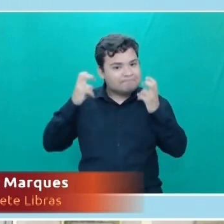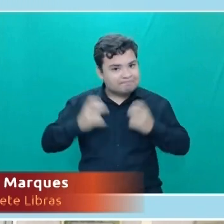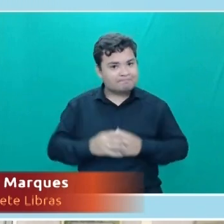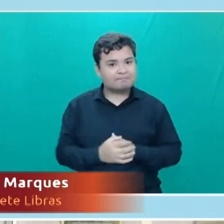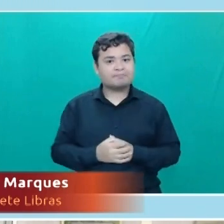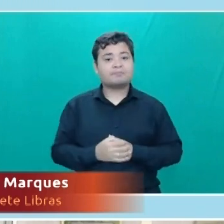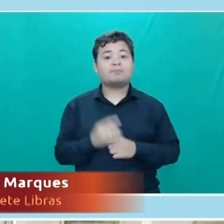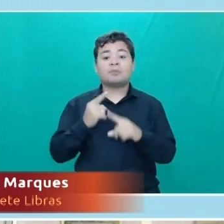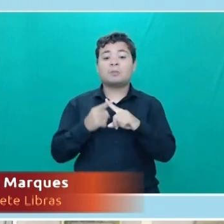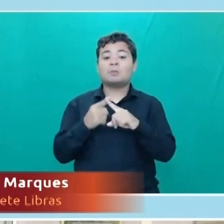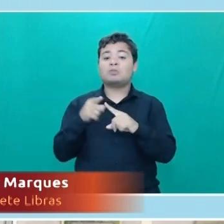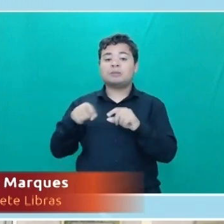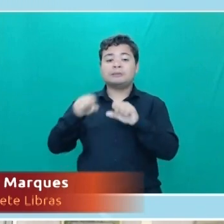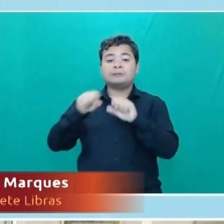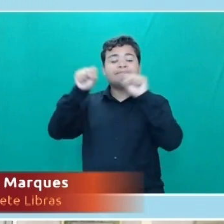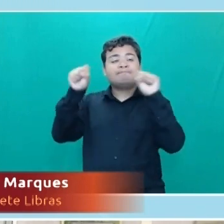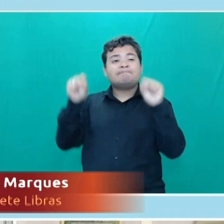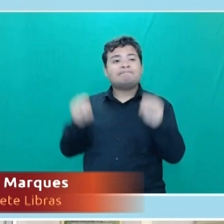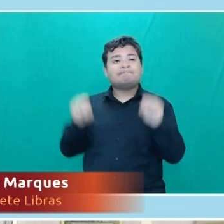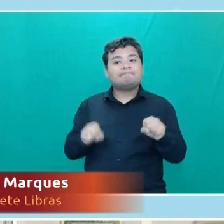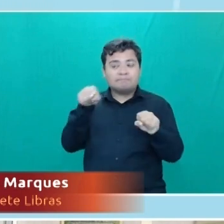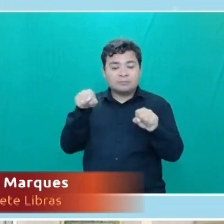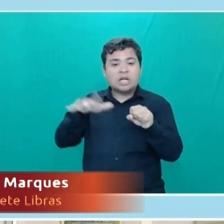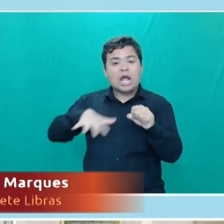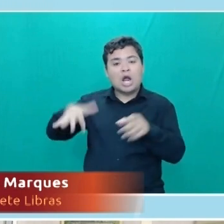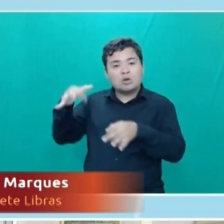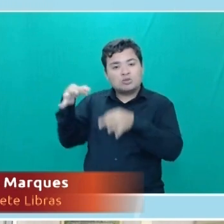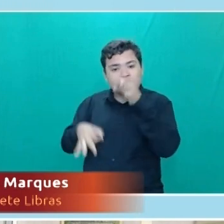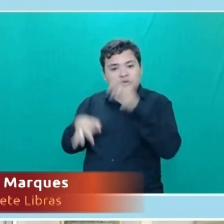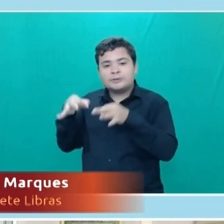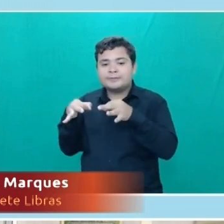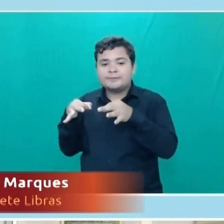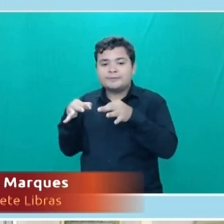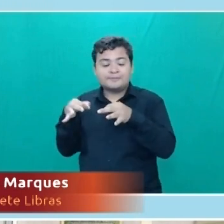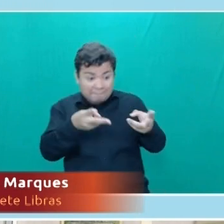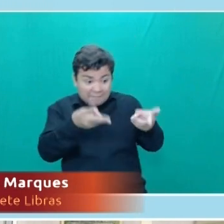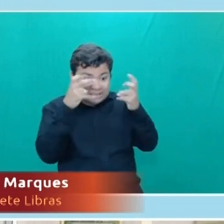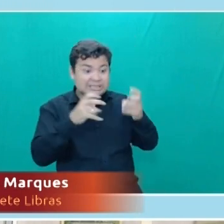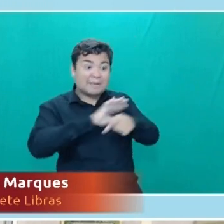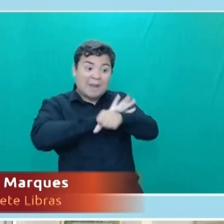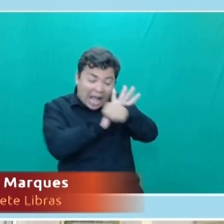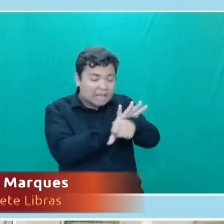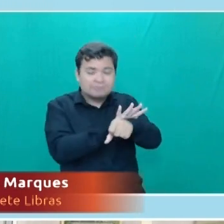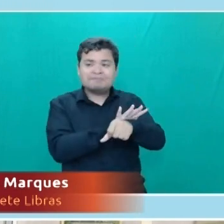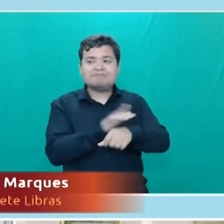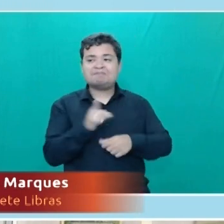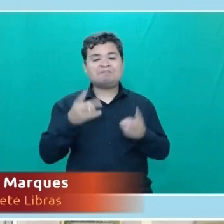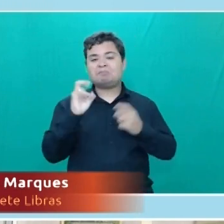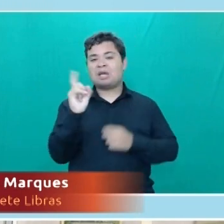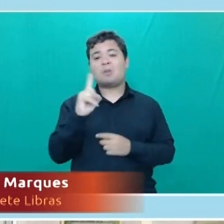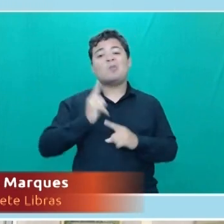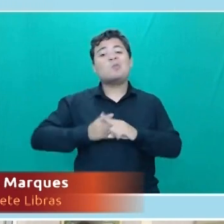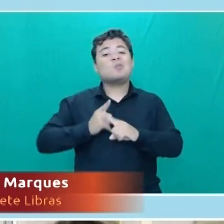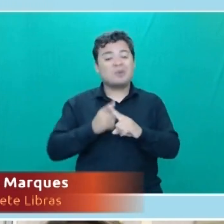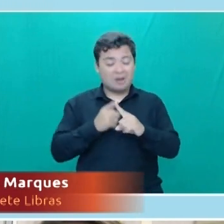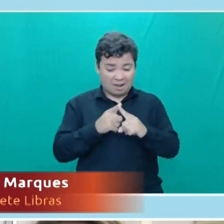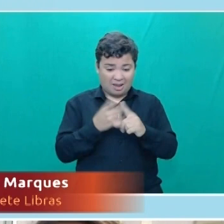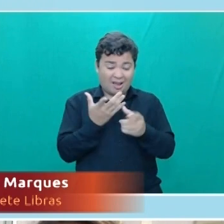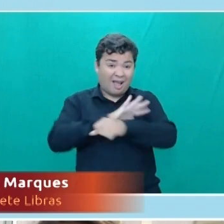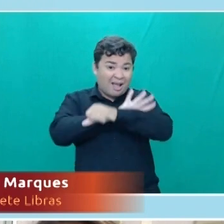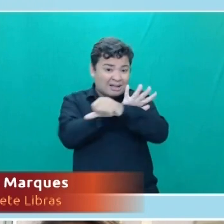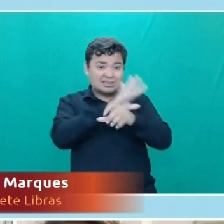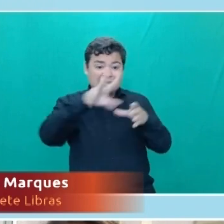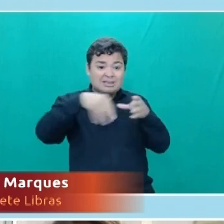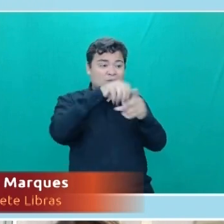sistema ele tem dificuldade de ver o racismo, é porque ele é estrutural. Não é assim que o juiz,